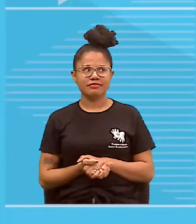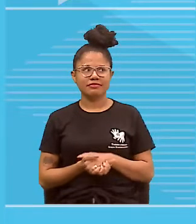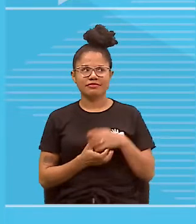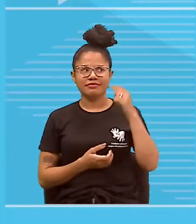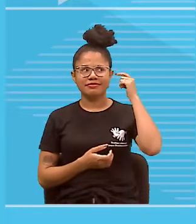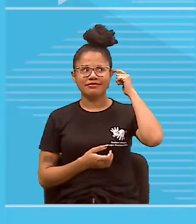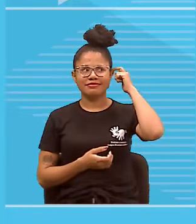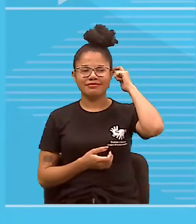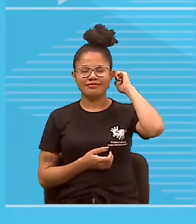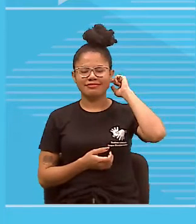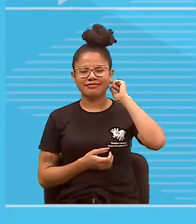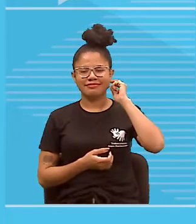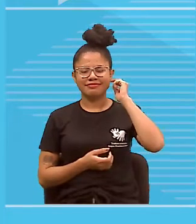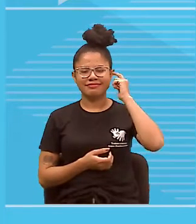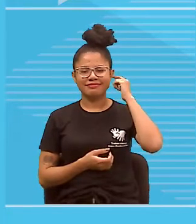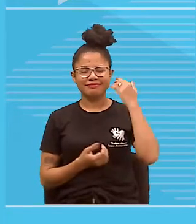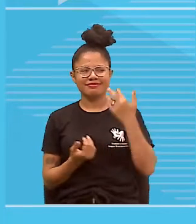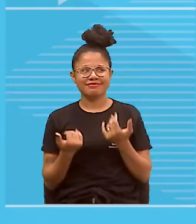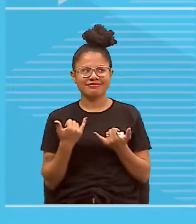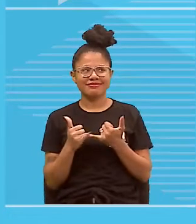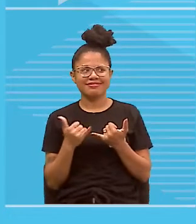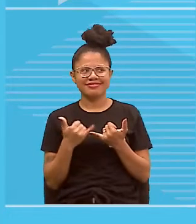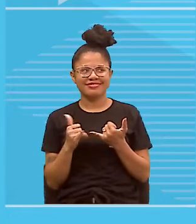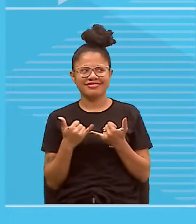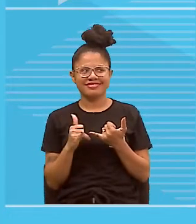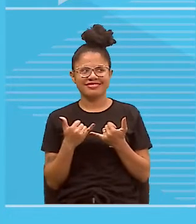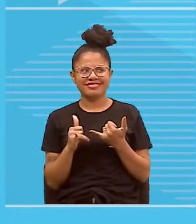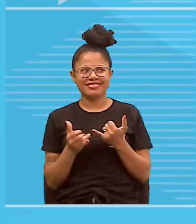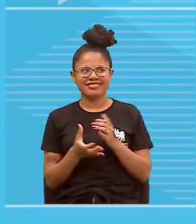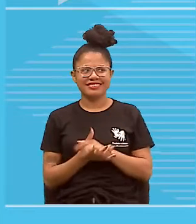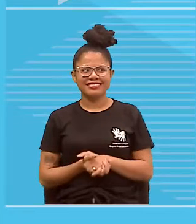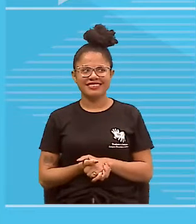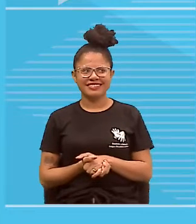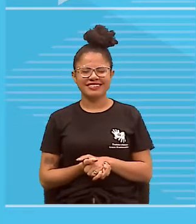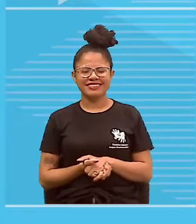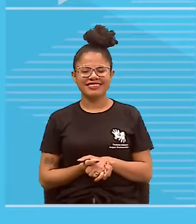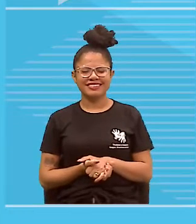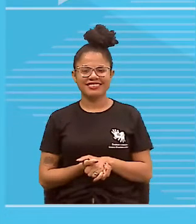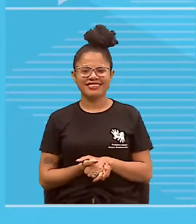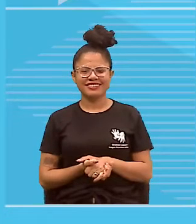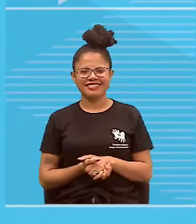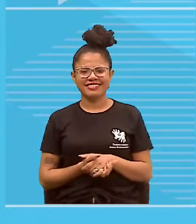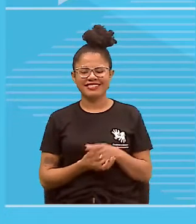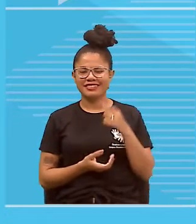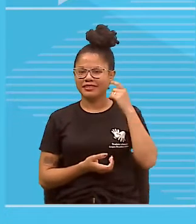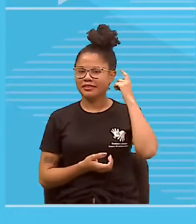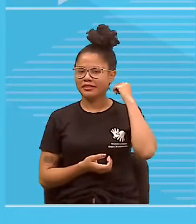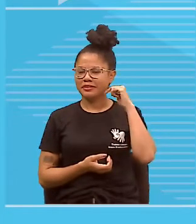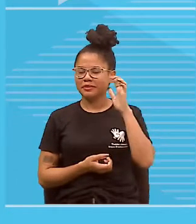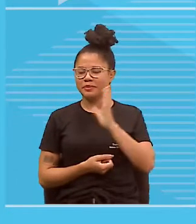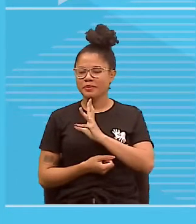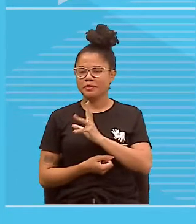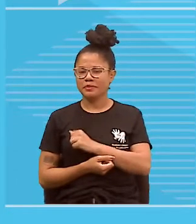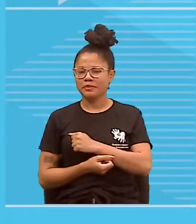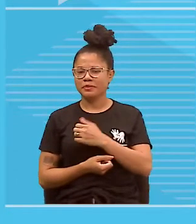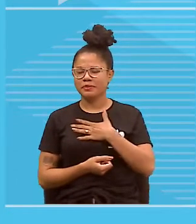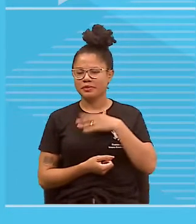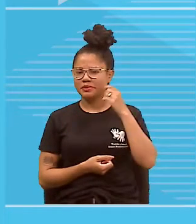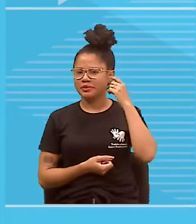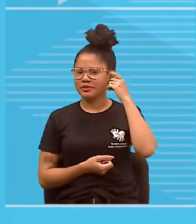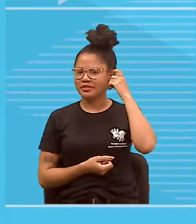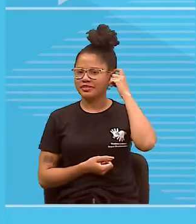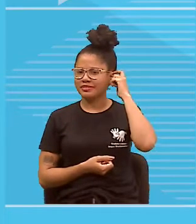tamanho da minha ó eu fico escondendo minha orelha com cabelo mas ela é bem grandona parece o Dumbo eu adoro ela não tenho raiva dela não eu prometo